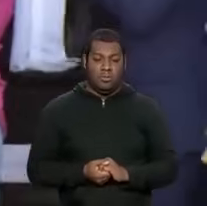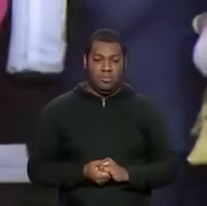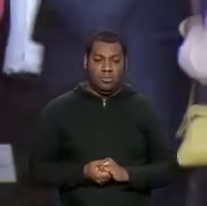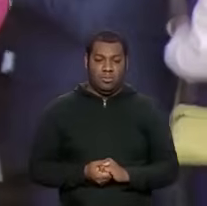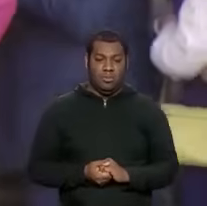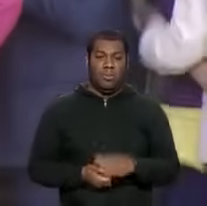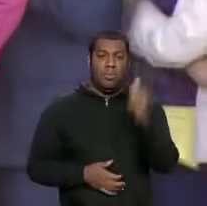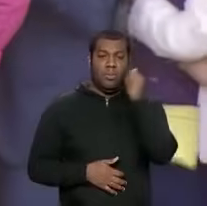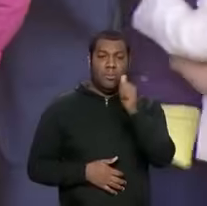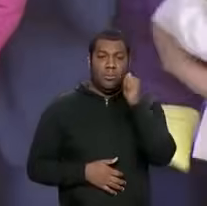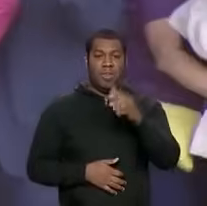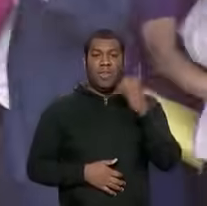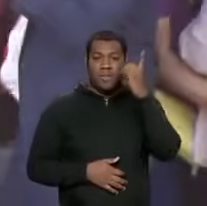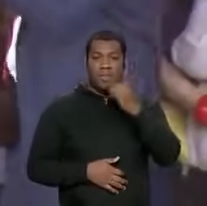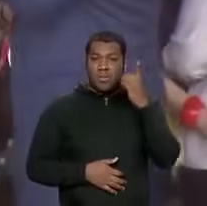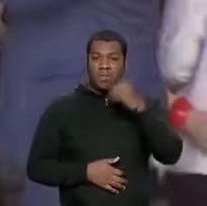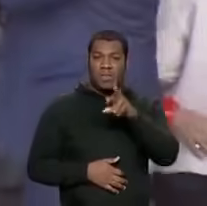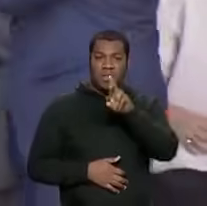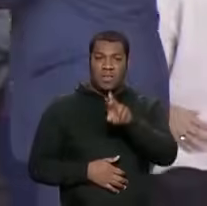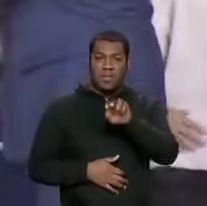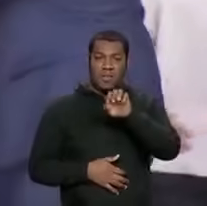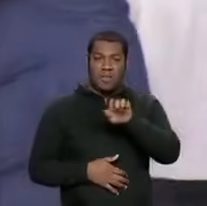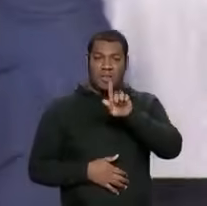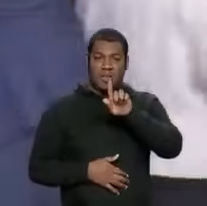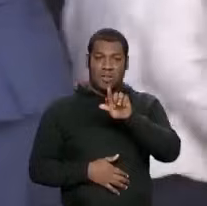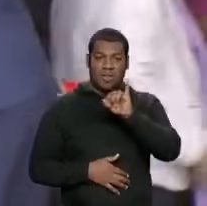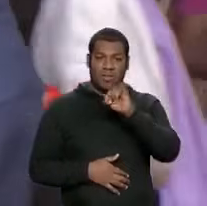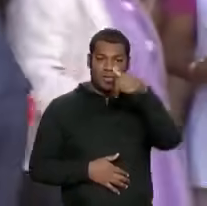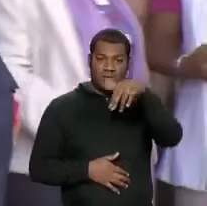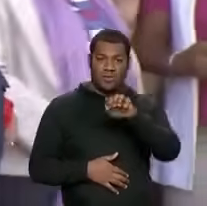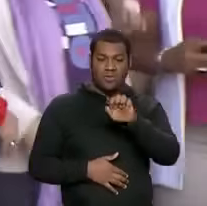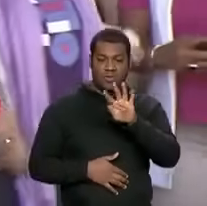a deputada reginete Bispo